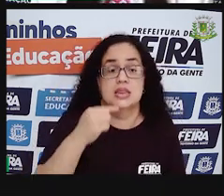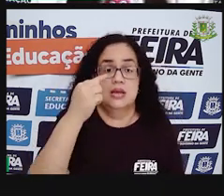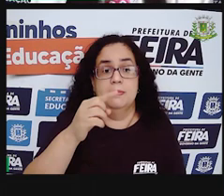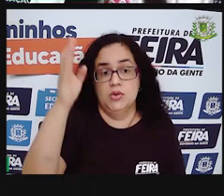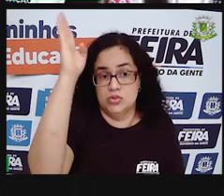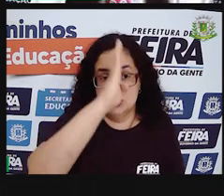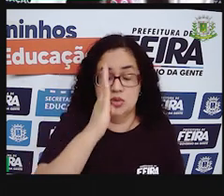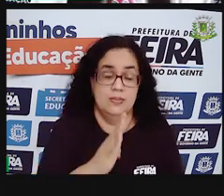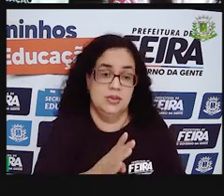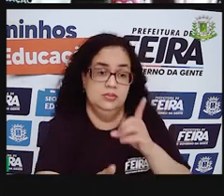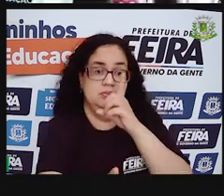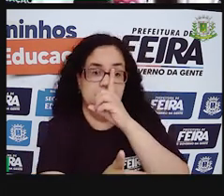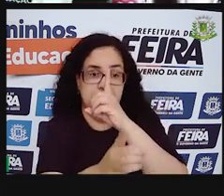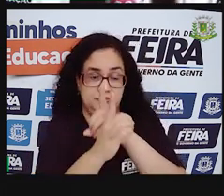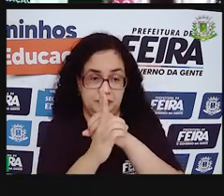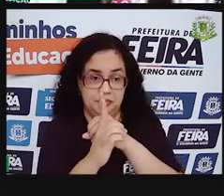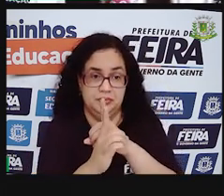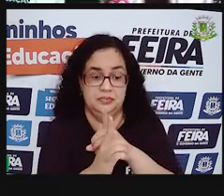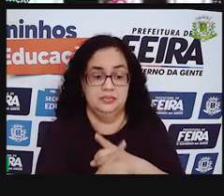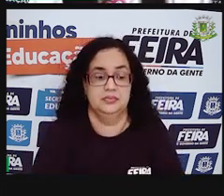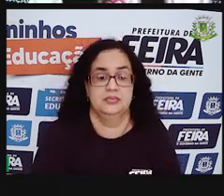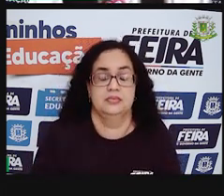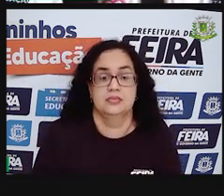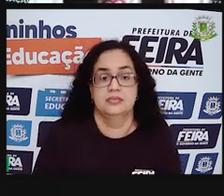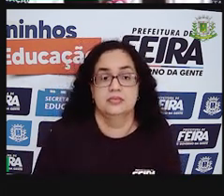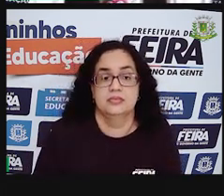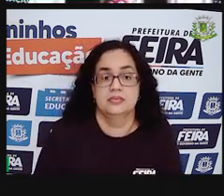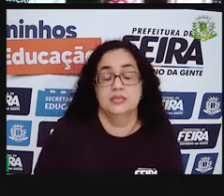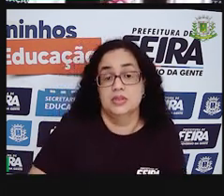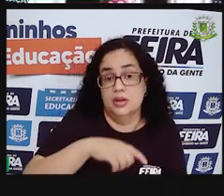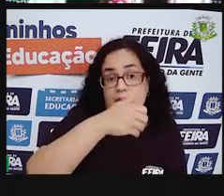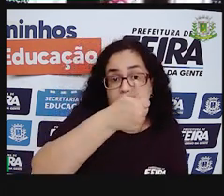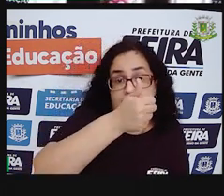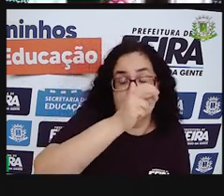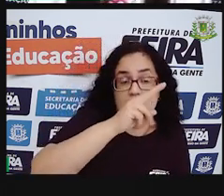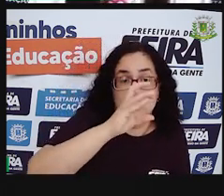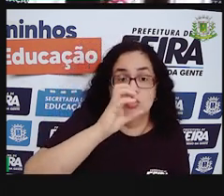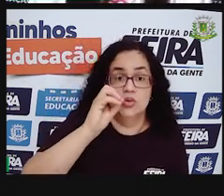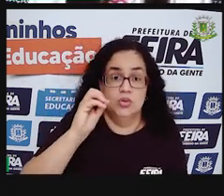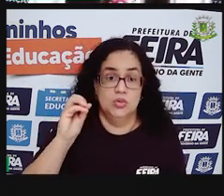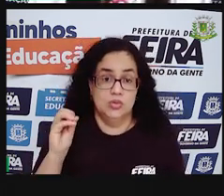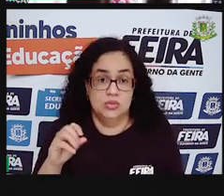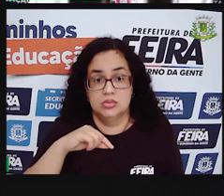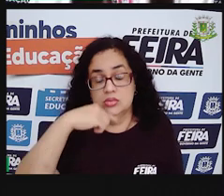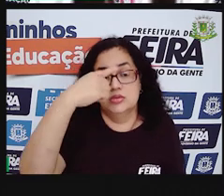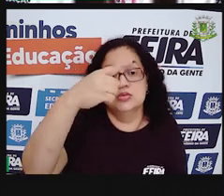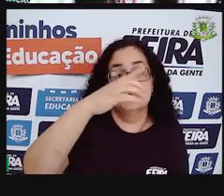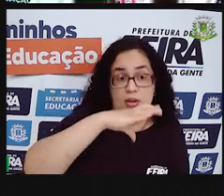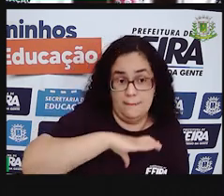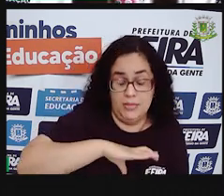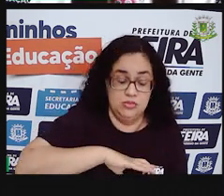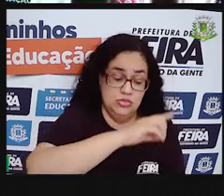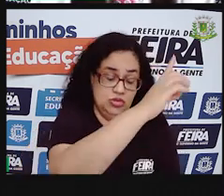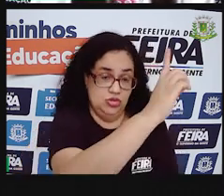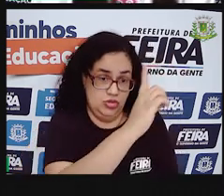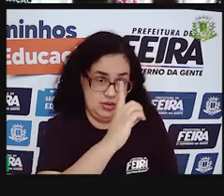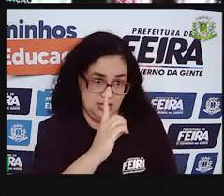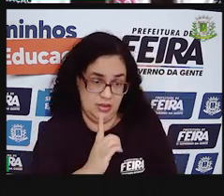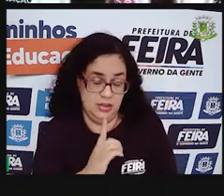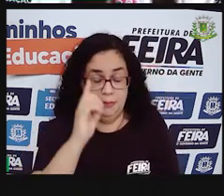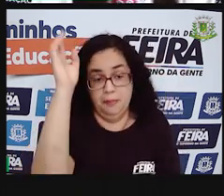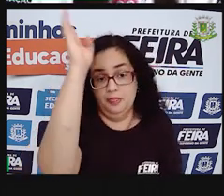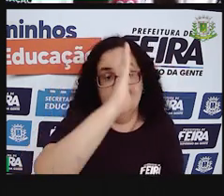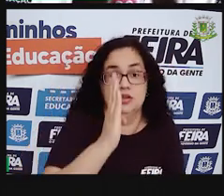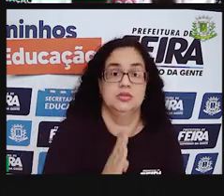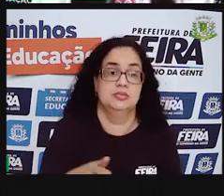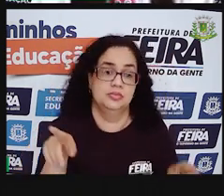Brasil foi descoberto. Então, logo depois de 1500, os ciganos começaram a chegar ao nosso